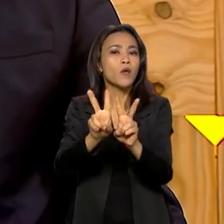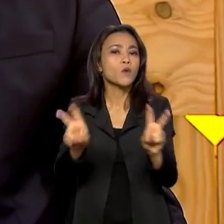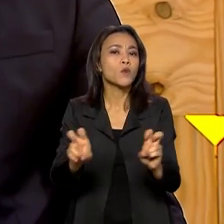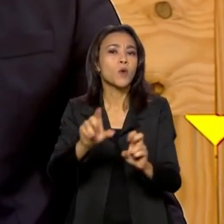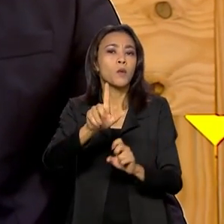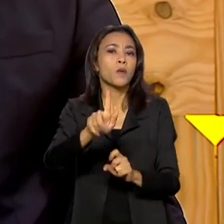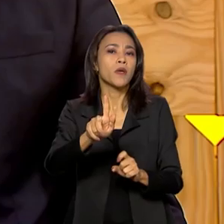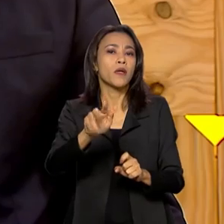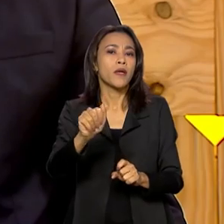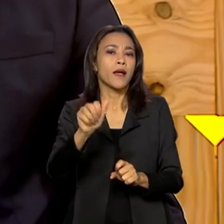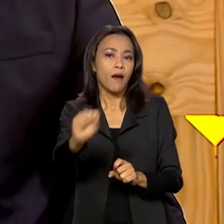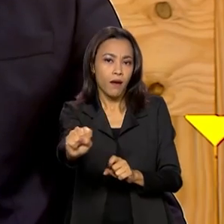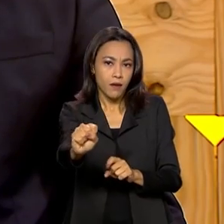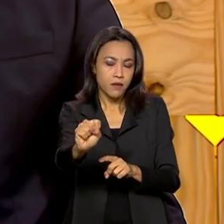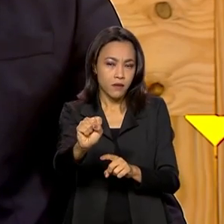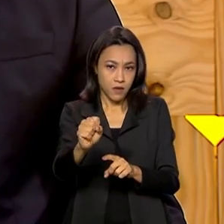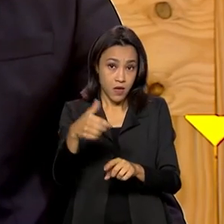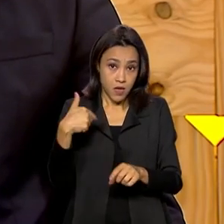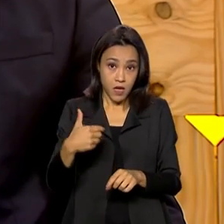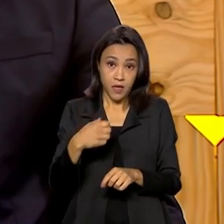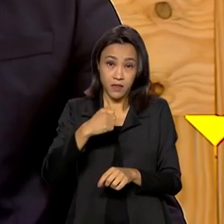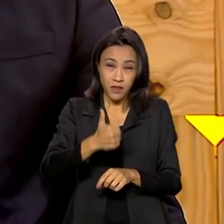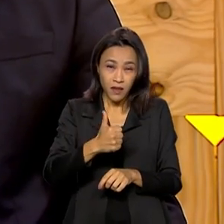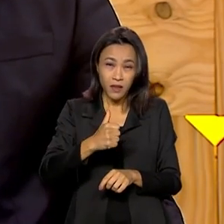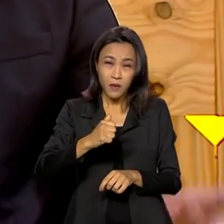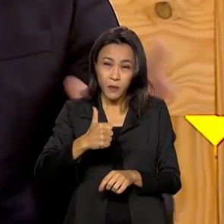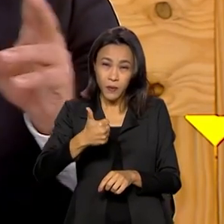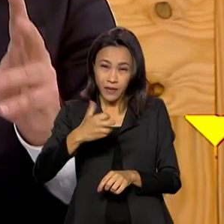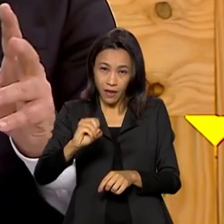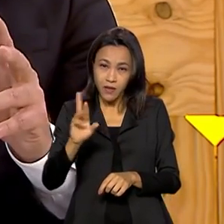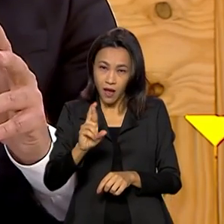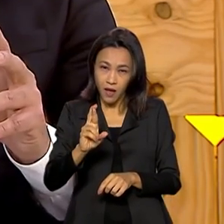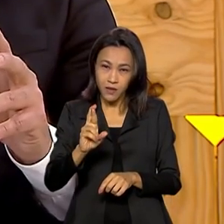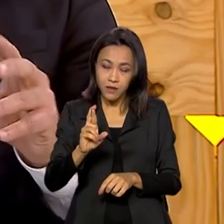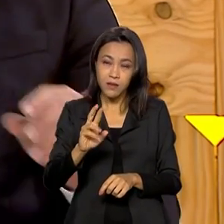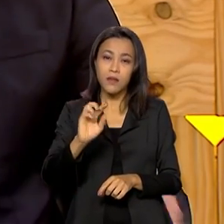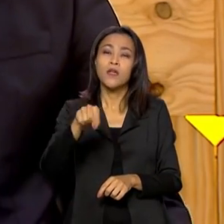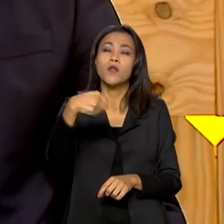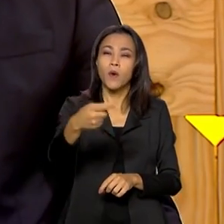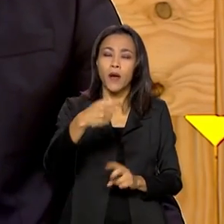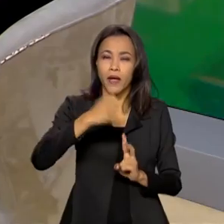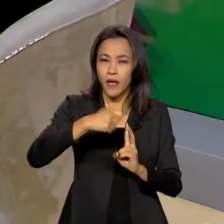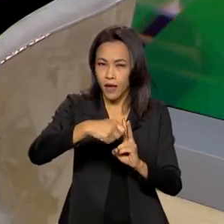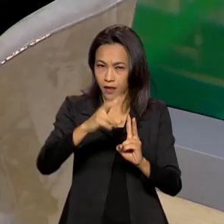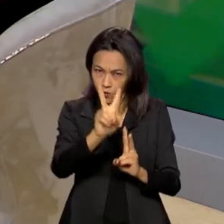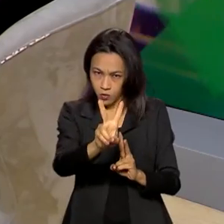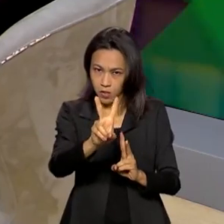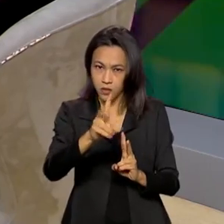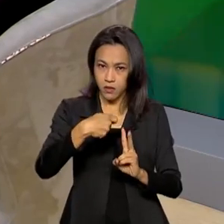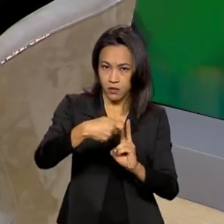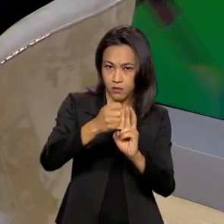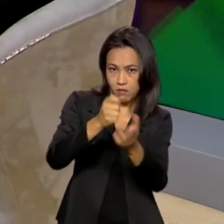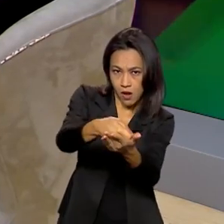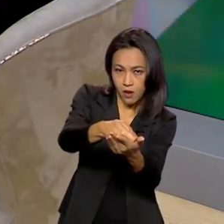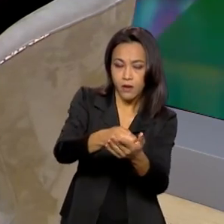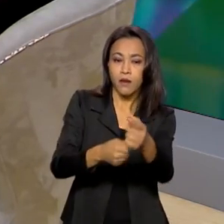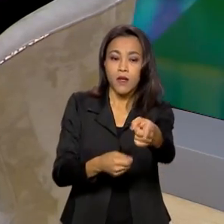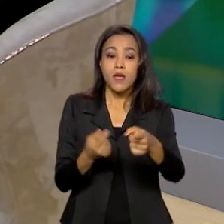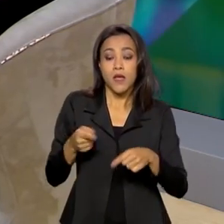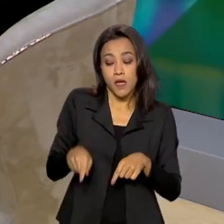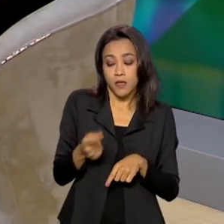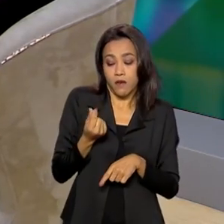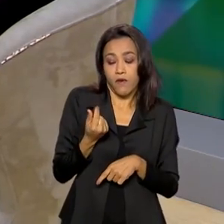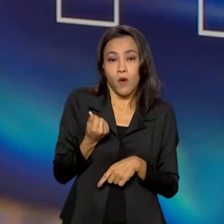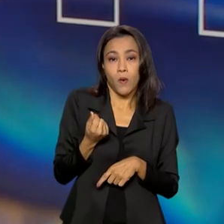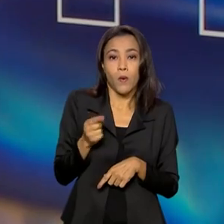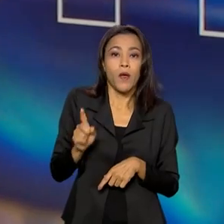agosto ele teve valor de r$ 0 o próximo pagamento em outubro ele é bimestral não é isso Ministro ele é bimestral esse valor ele corresponde